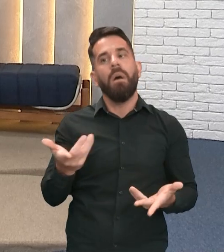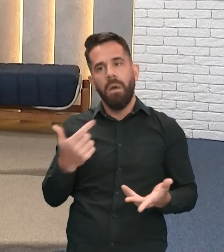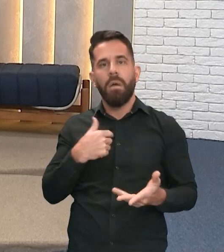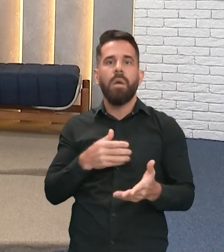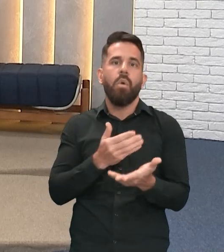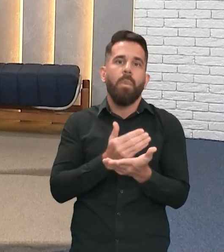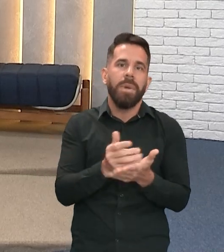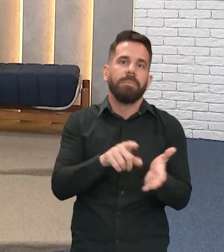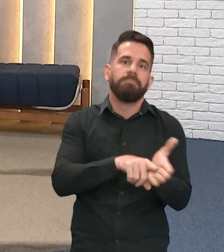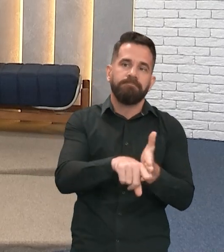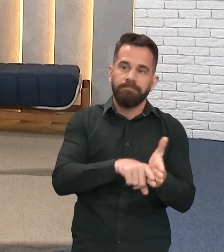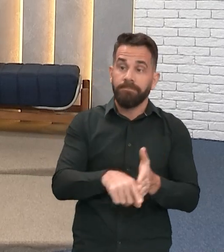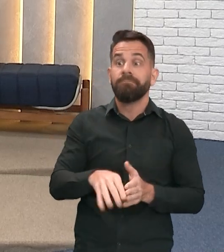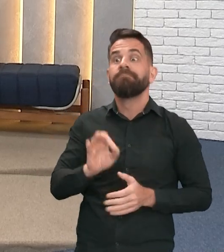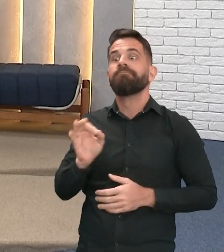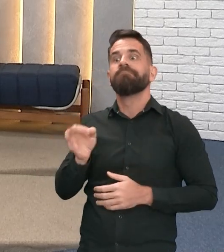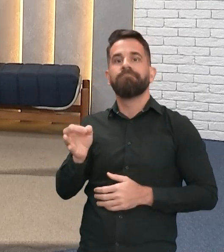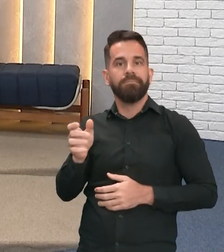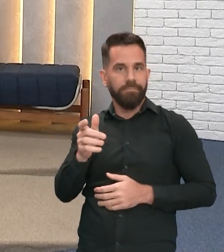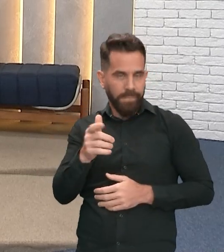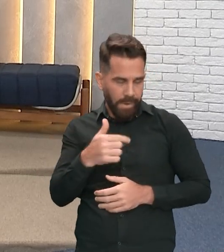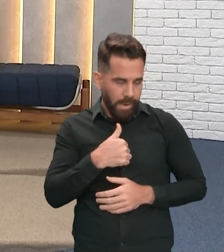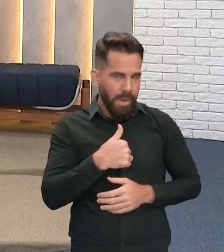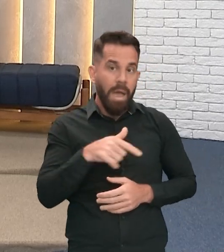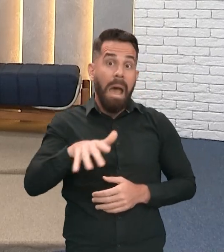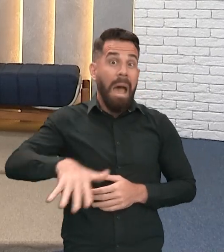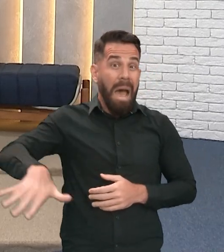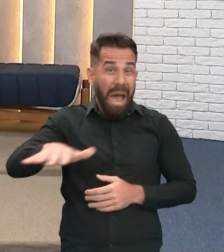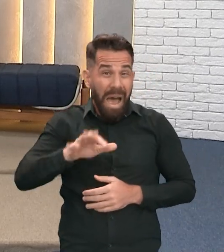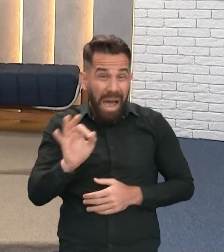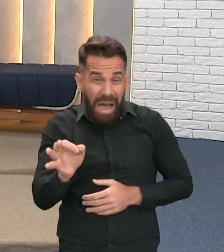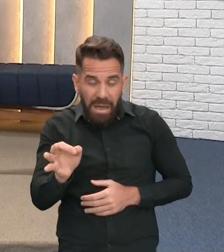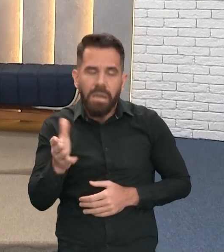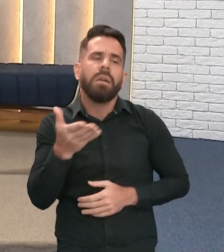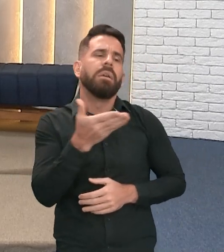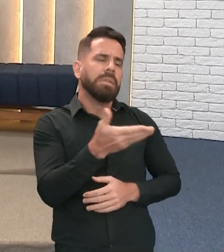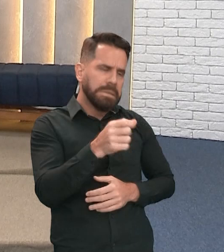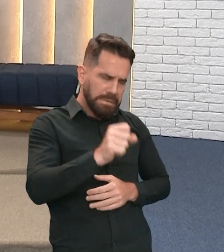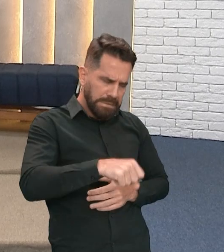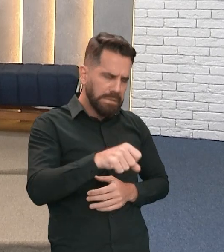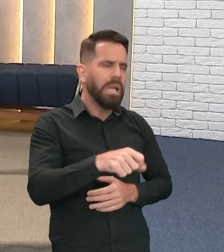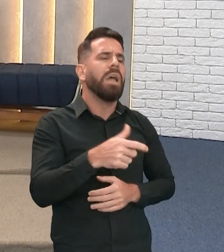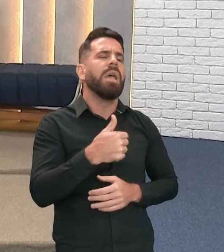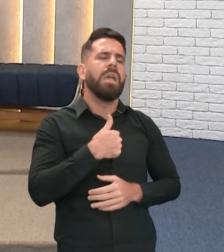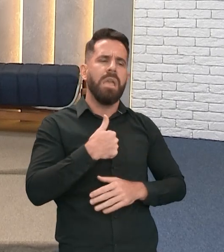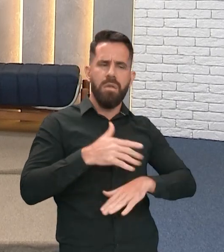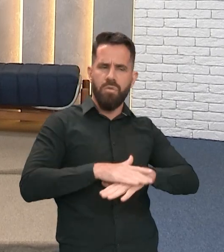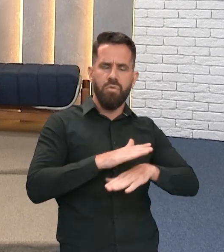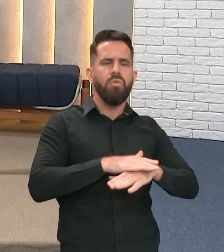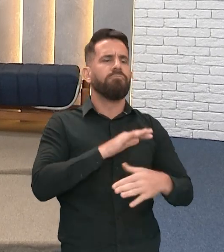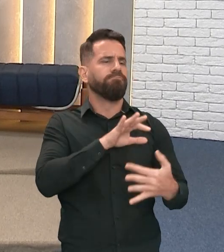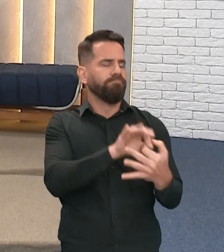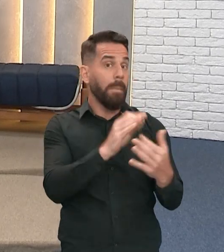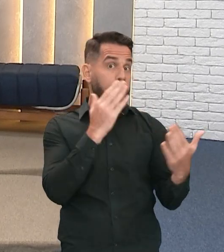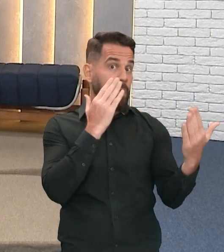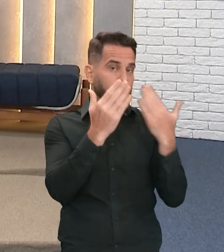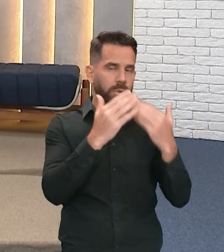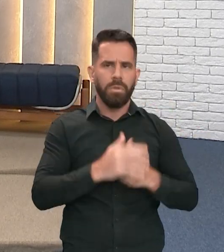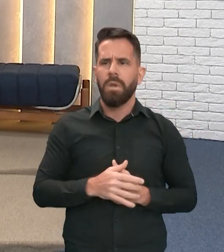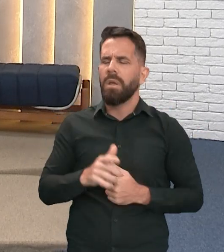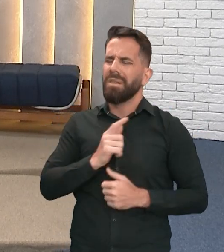né? Tá, psicologia, que eu amo demais, demais, demais. E assim, afeta de forma negativa